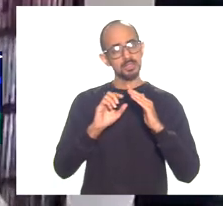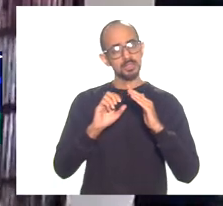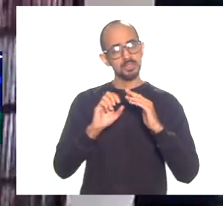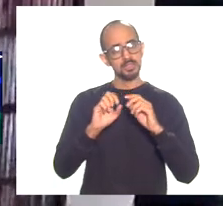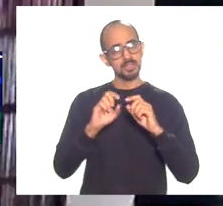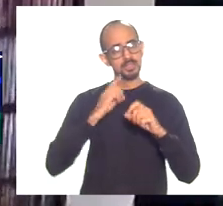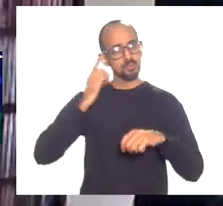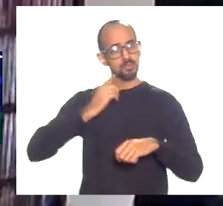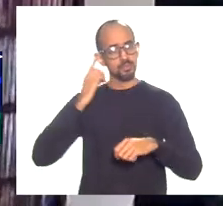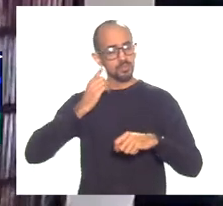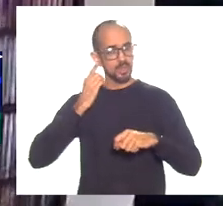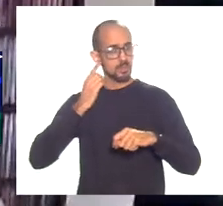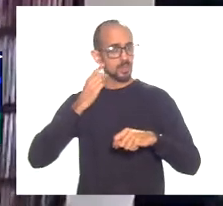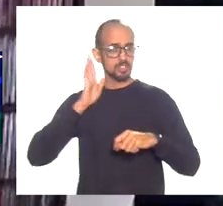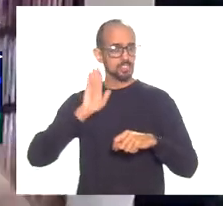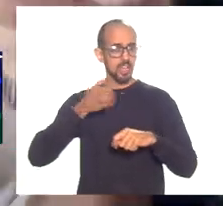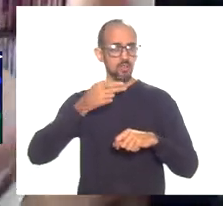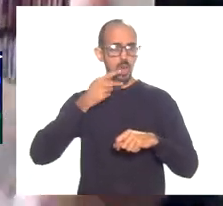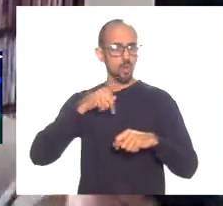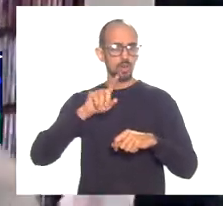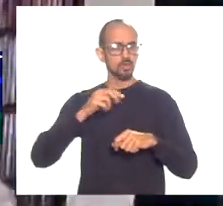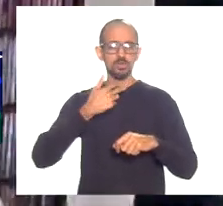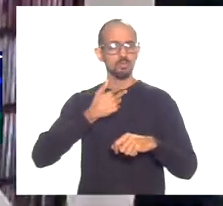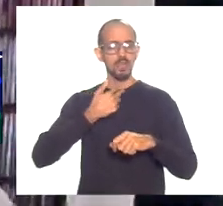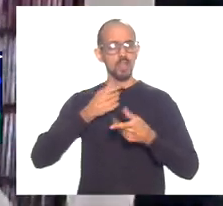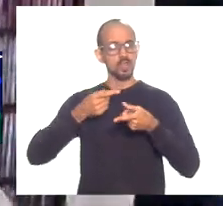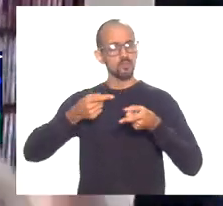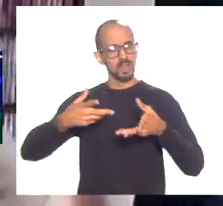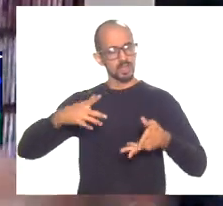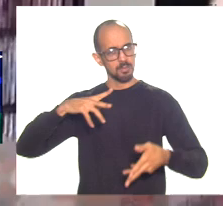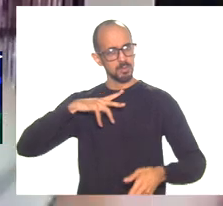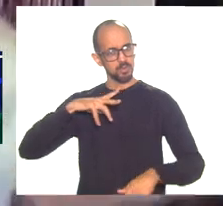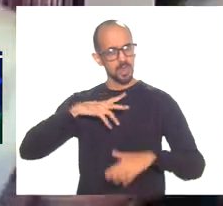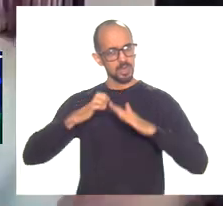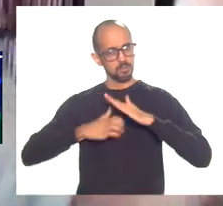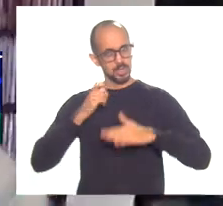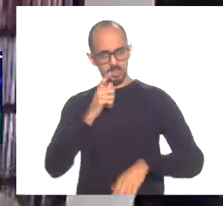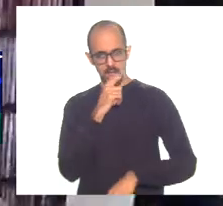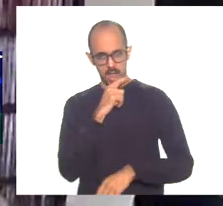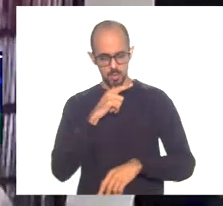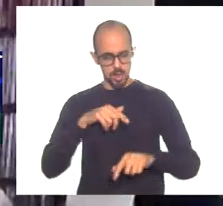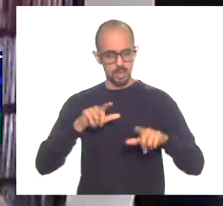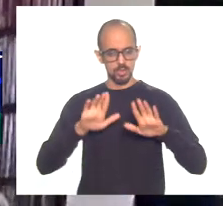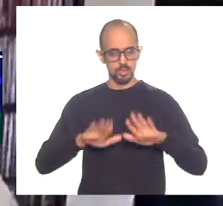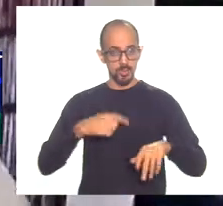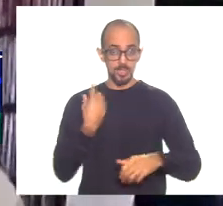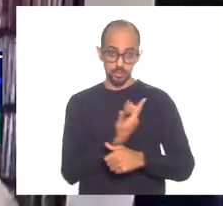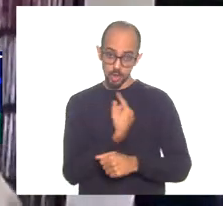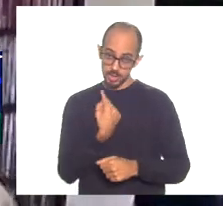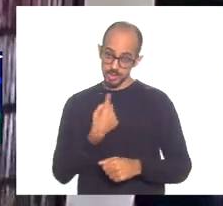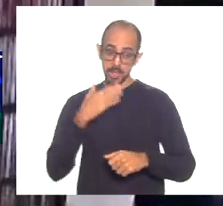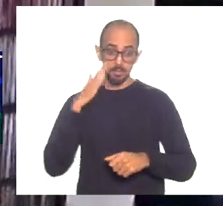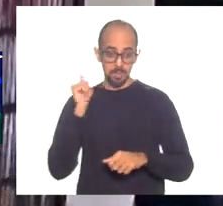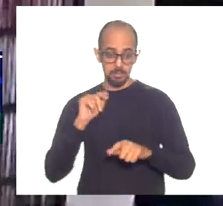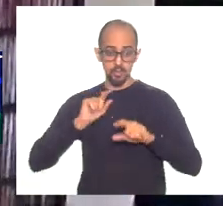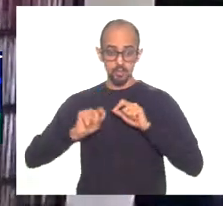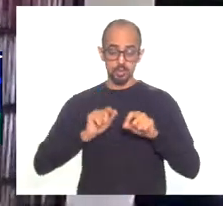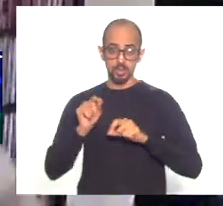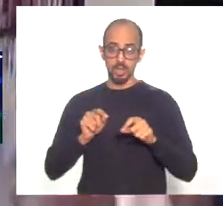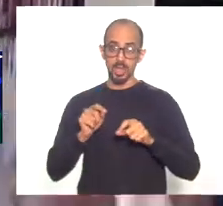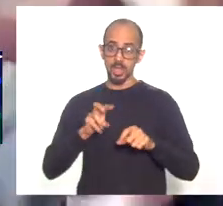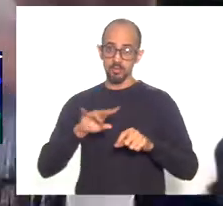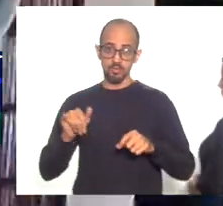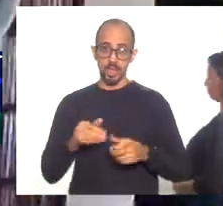é da empresa é vai nós sabemos é importância nós sabemos que a privatização da cidade tá indo na contramão